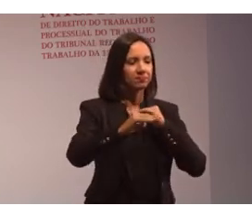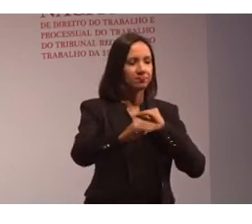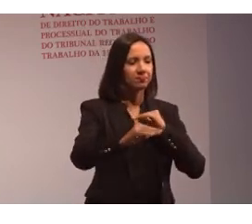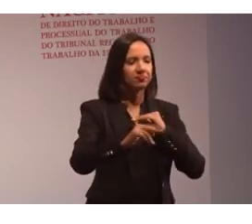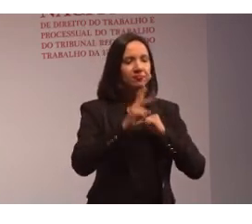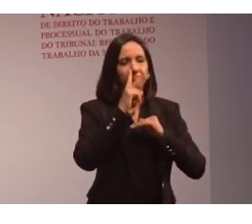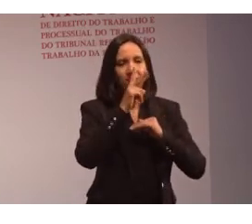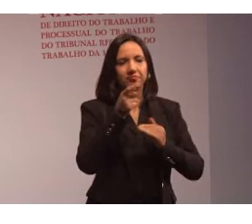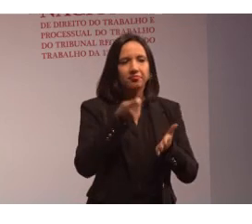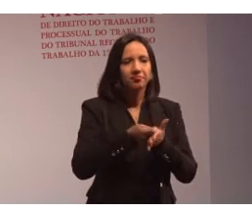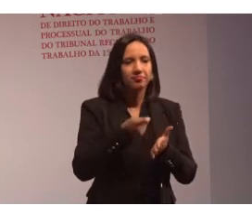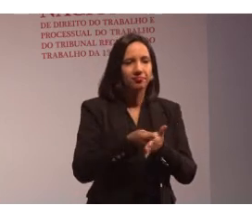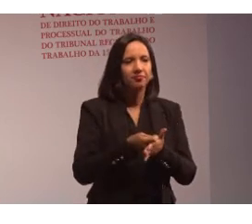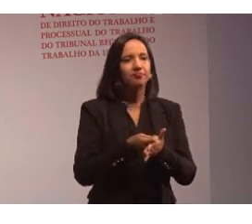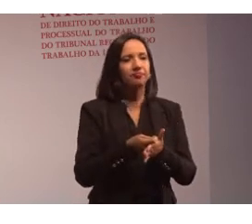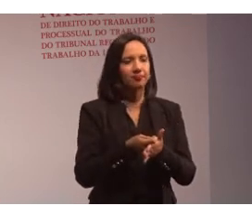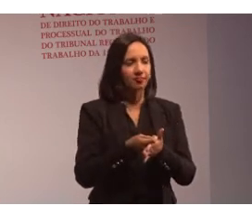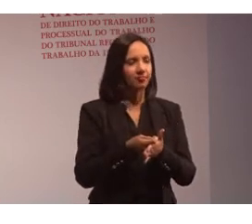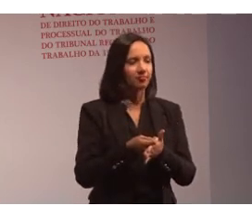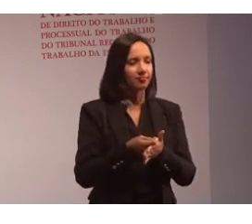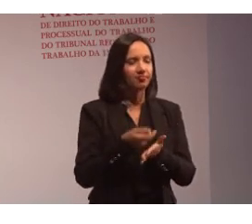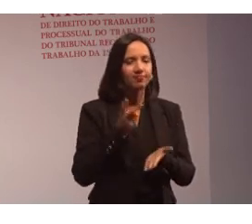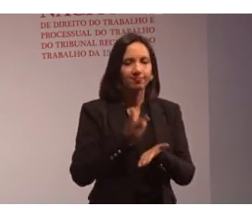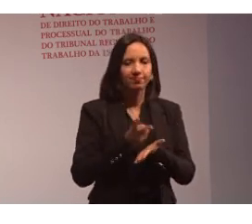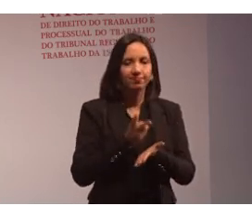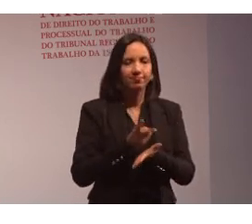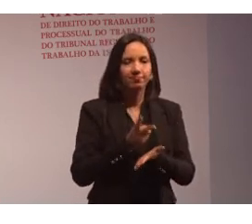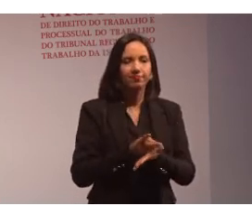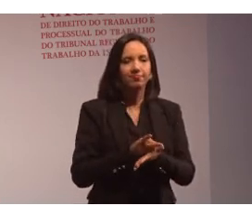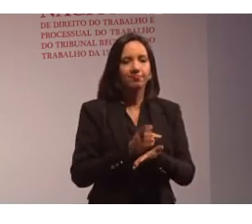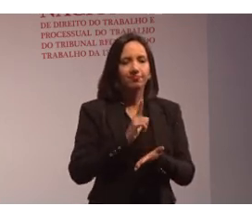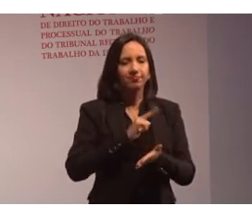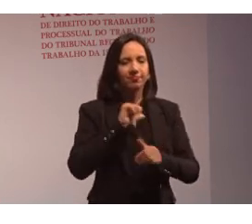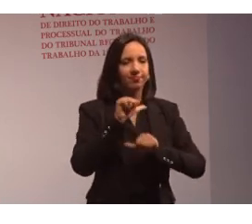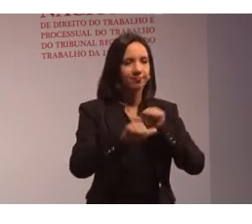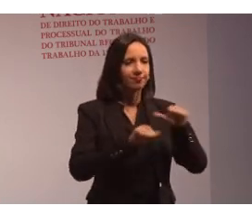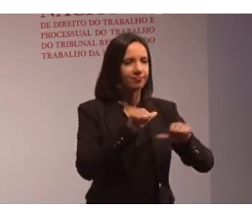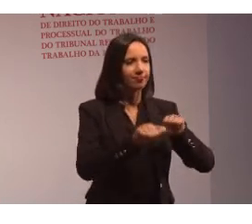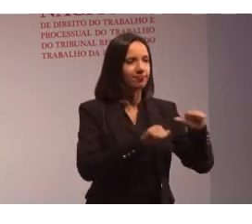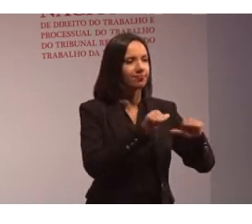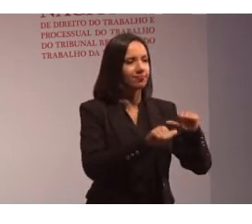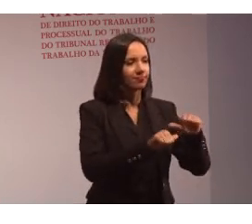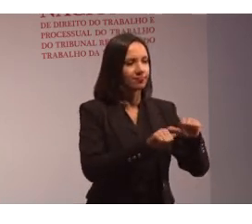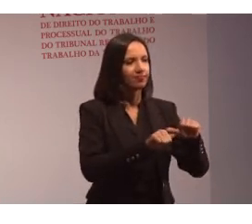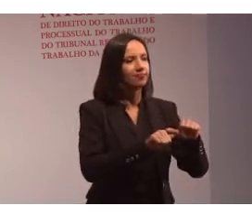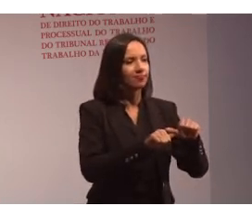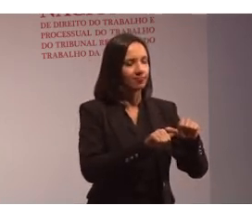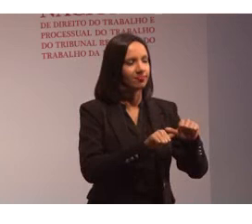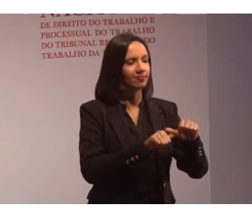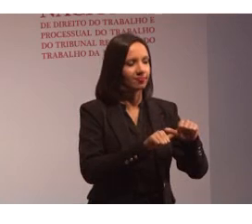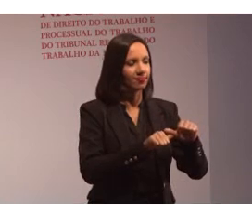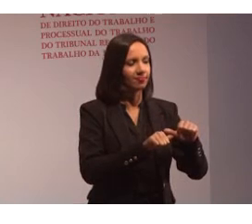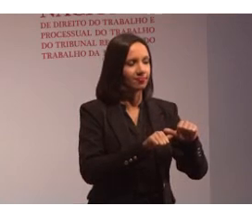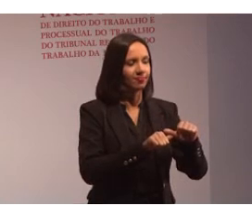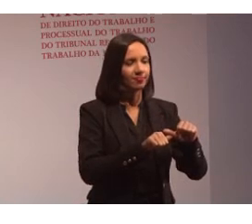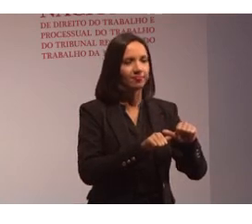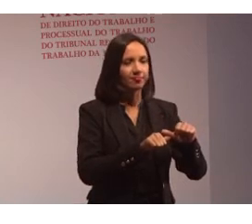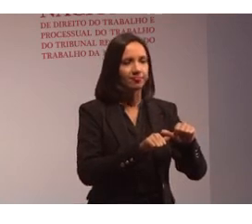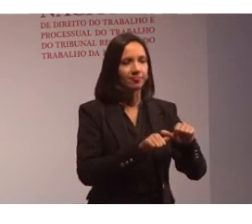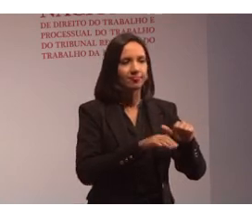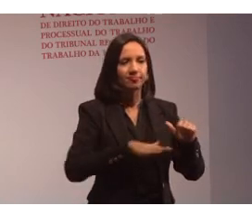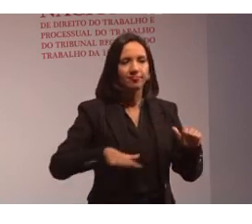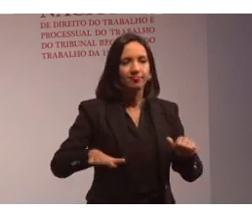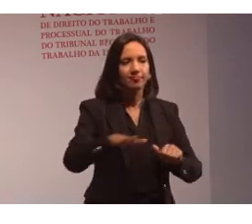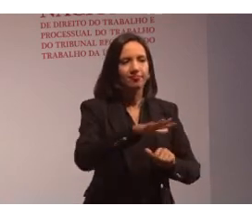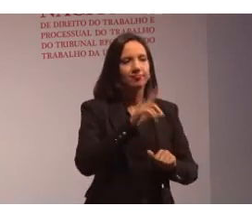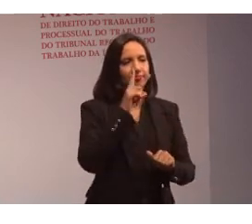maior exigência cognitiva e frequentemente sujeito a mudanças, vai certamente mudar os